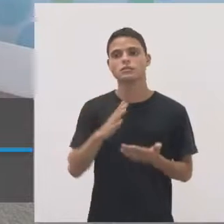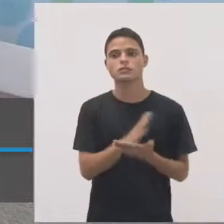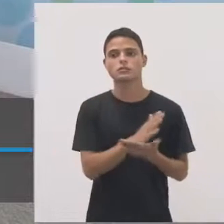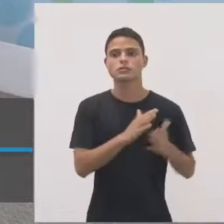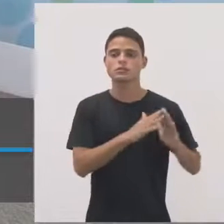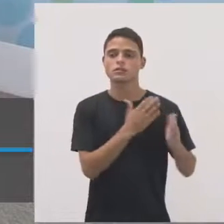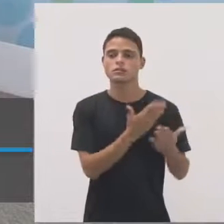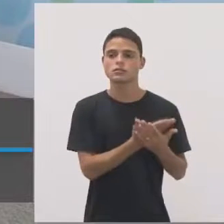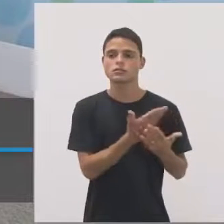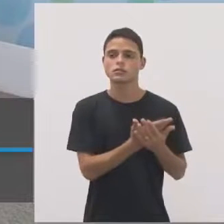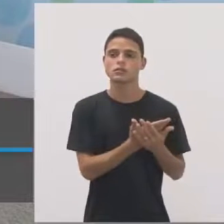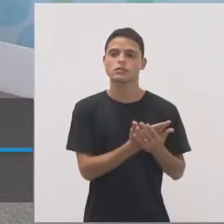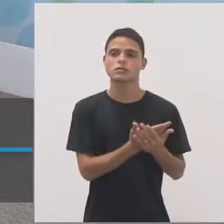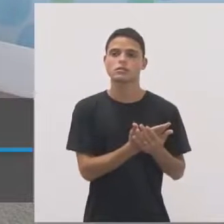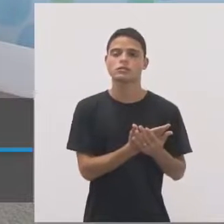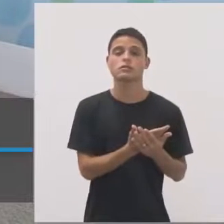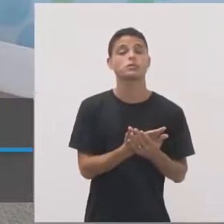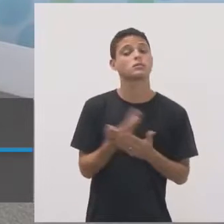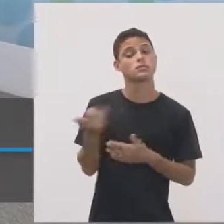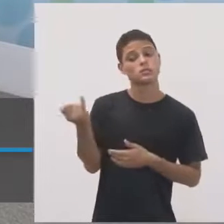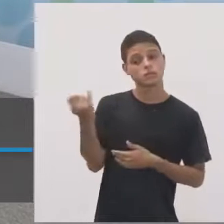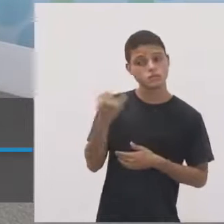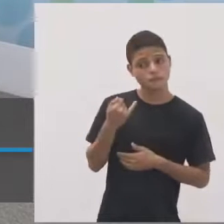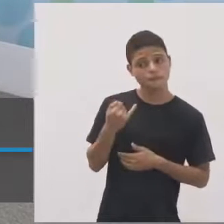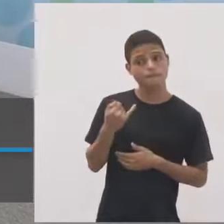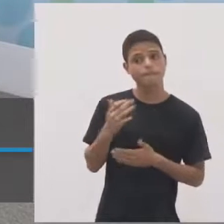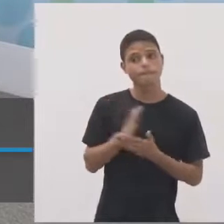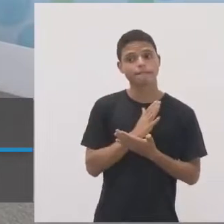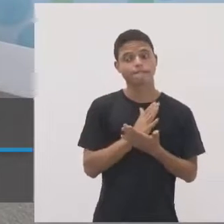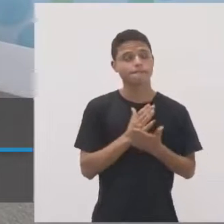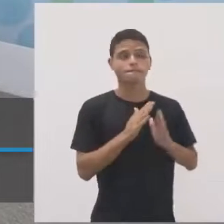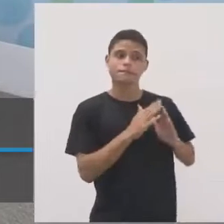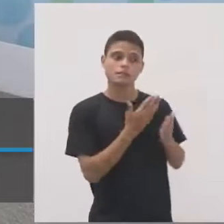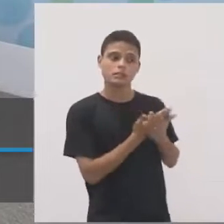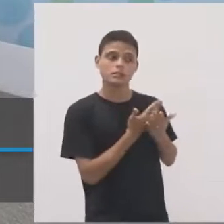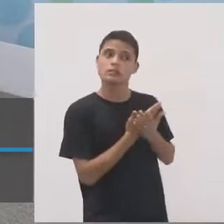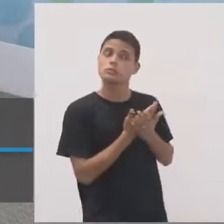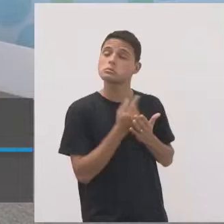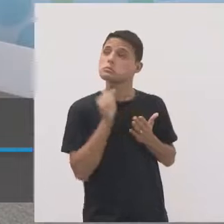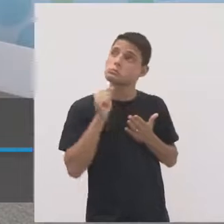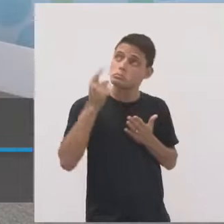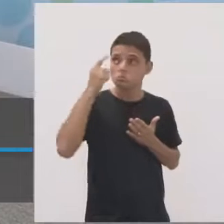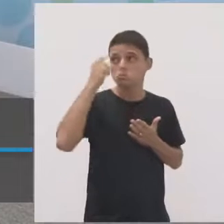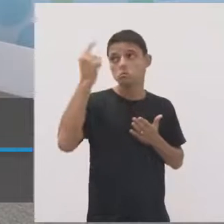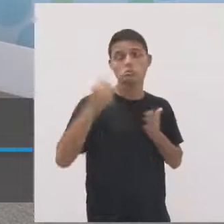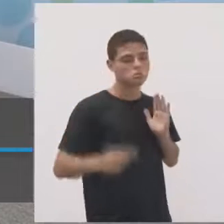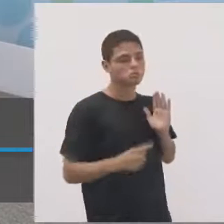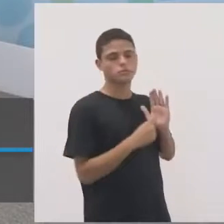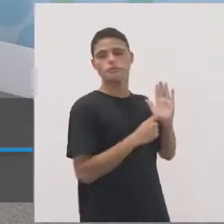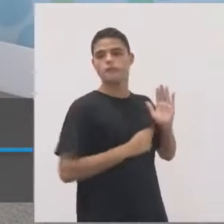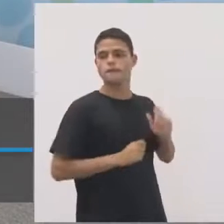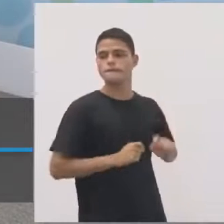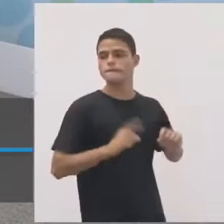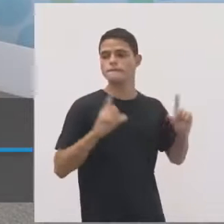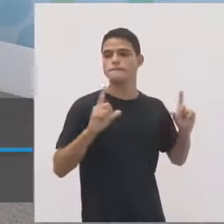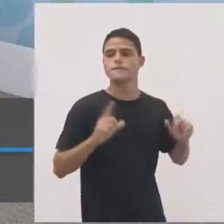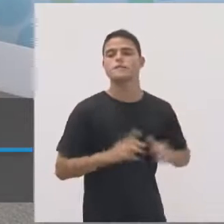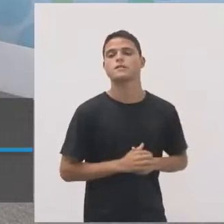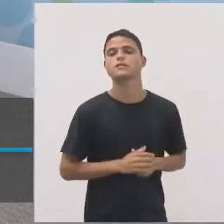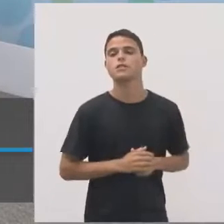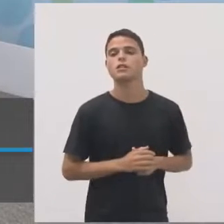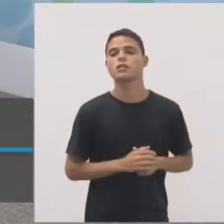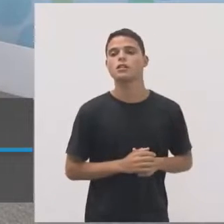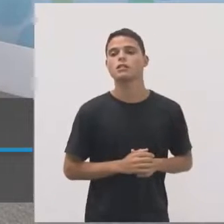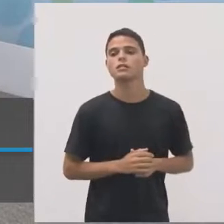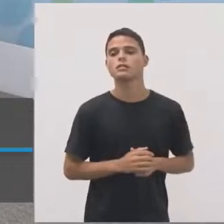que falou comigo, mas tem escola que pode ser que, vou clicar. Então, a gente não sabe o grau que pode ocasionar Felipe, isso